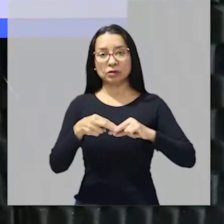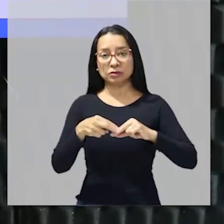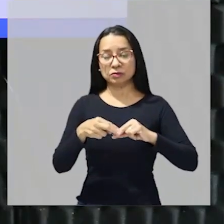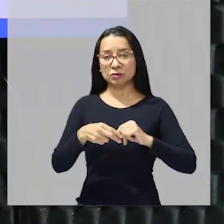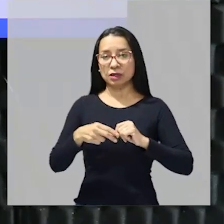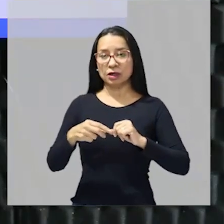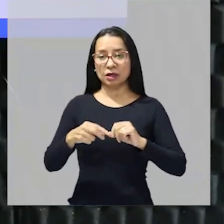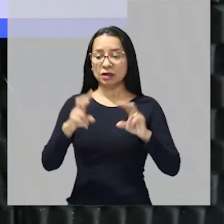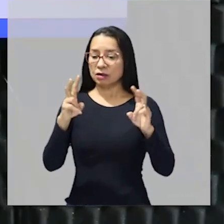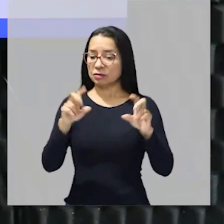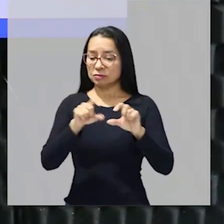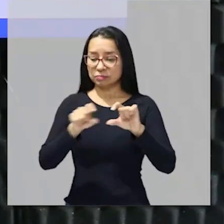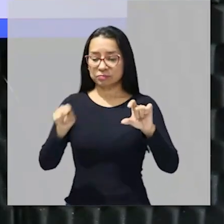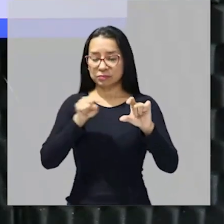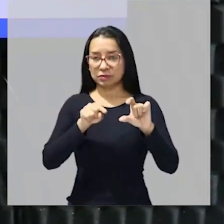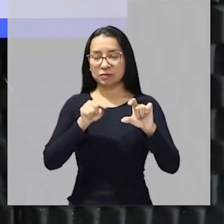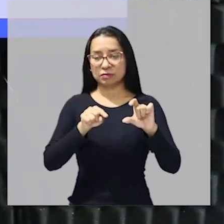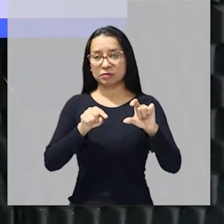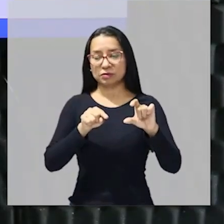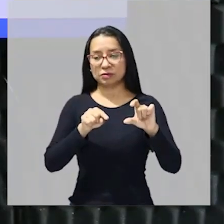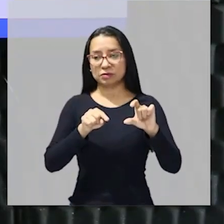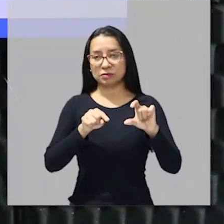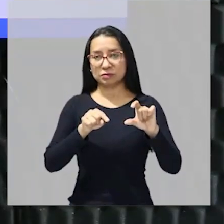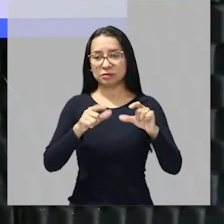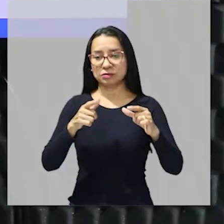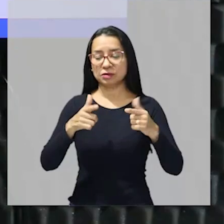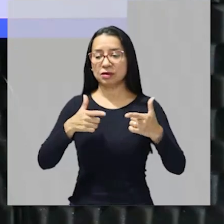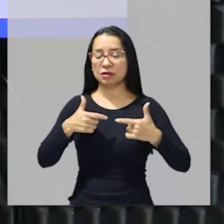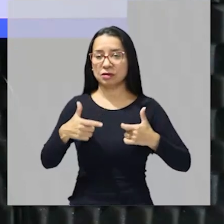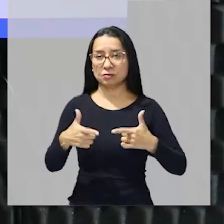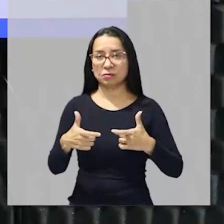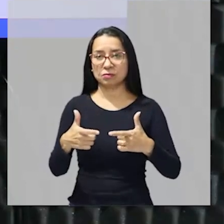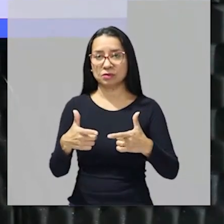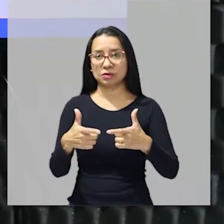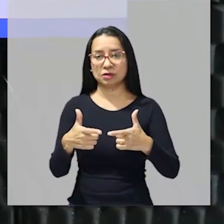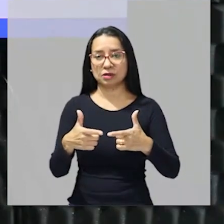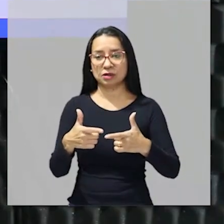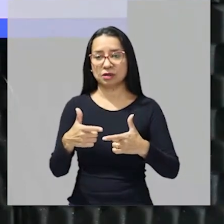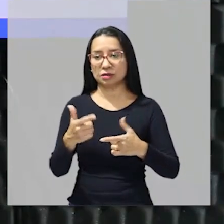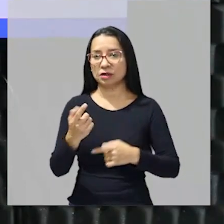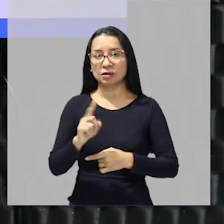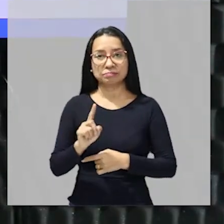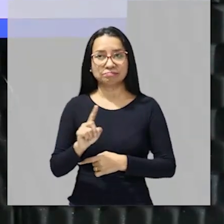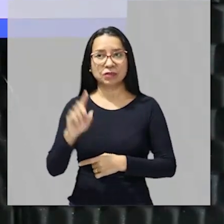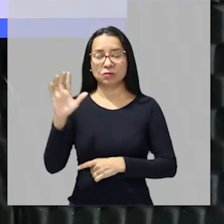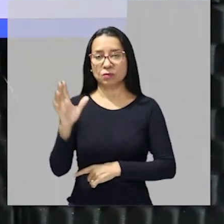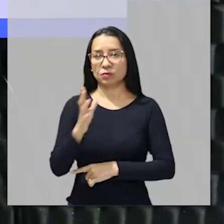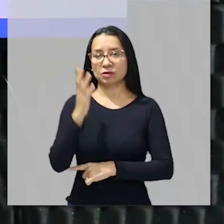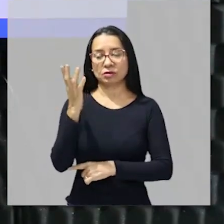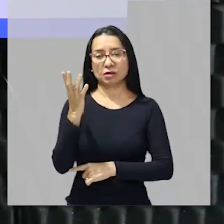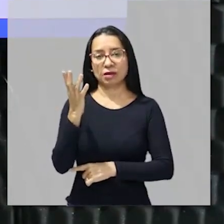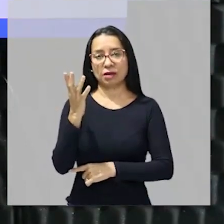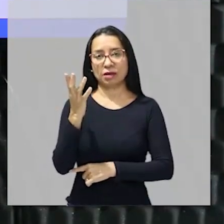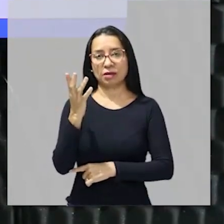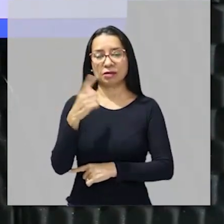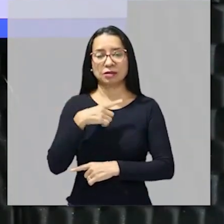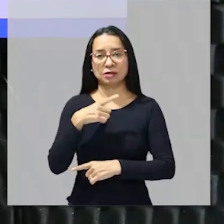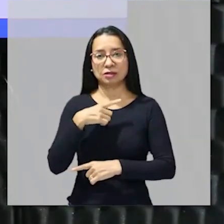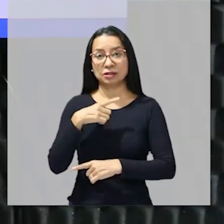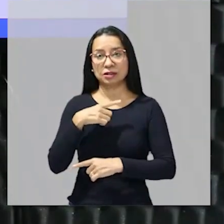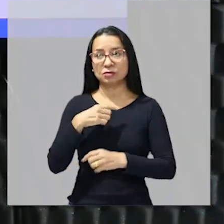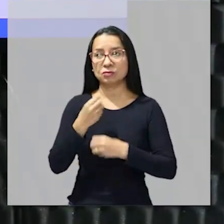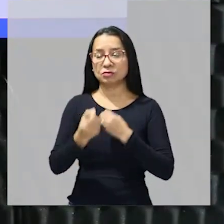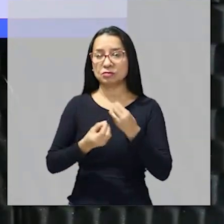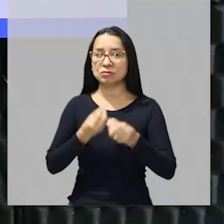na frase, na expressão. A guerra direta não ocorre. Você tem na Guerra Fria conflitos armados